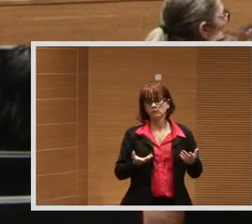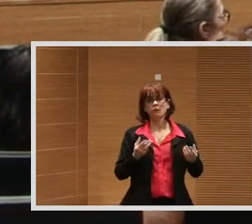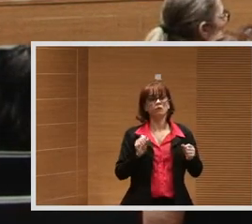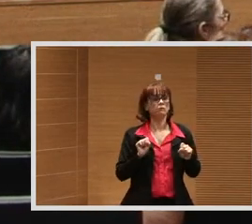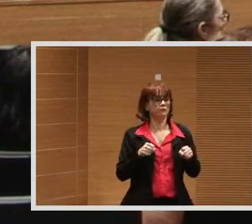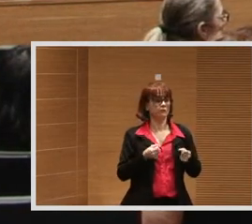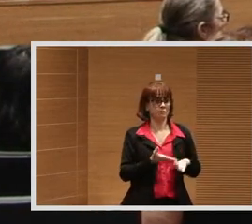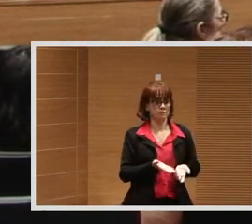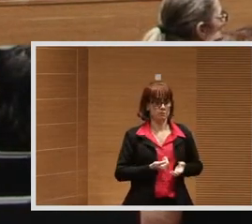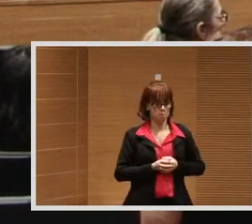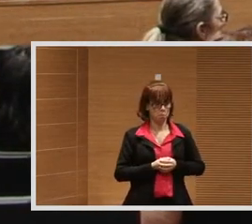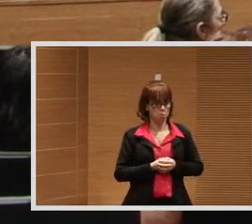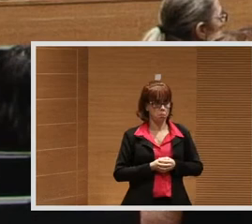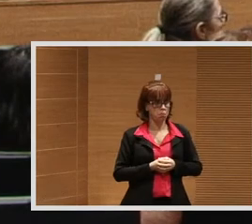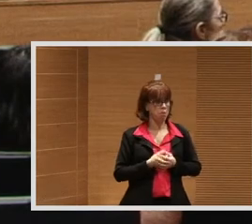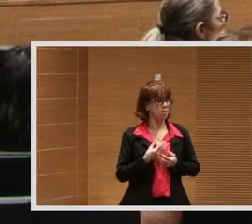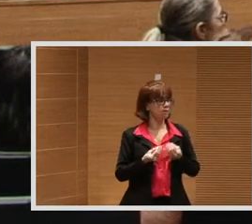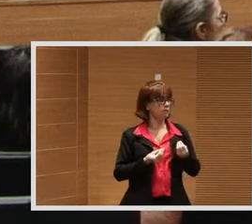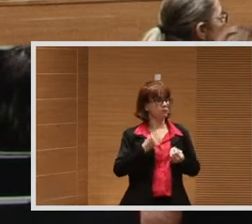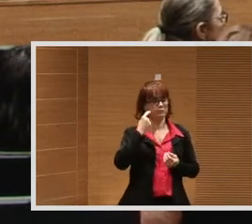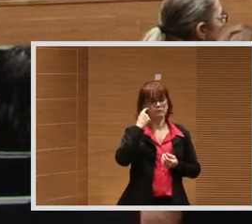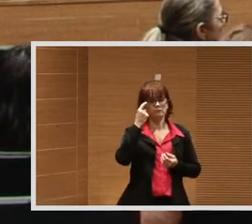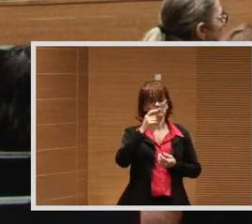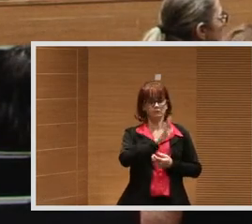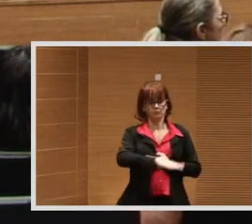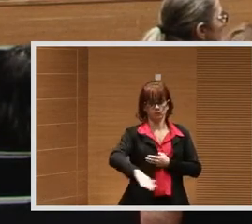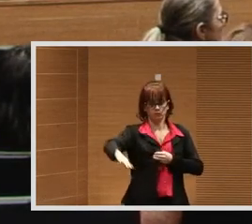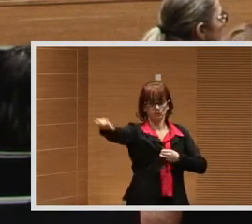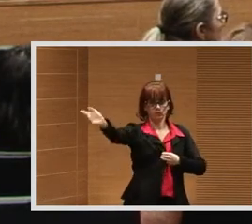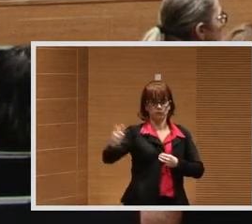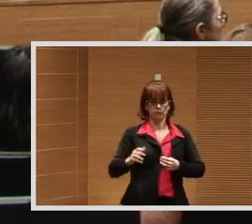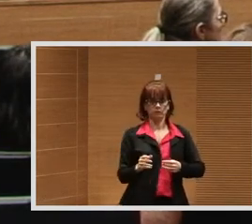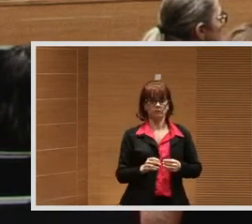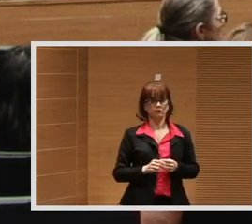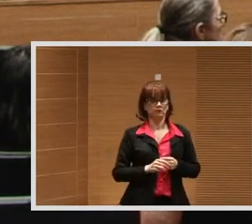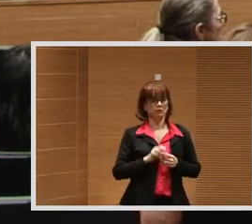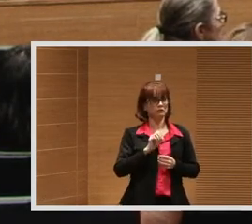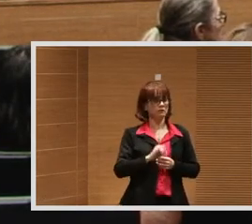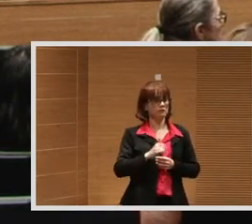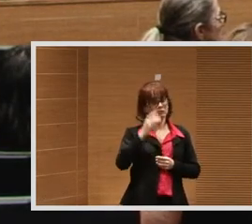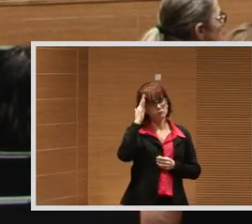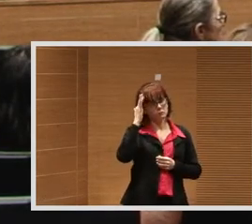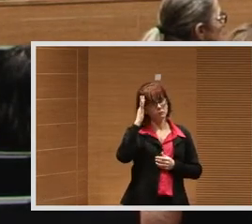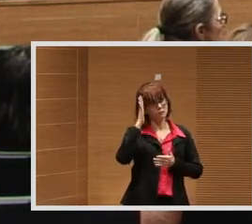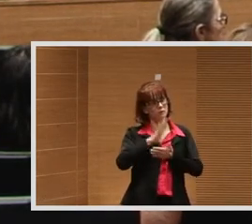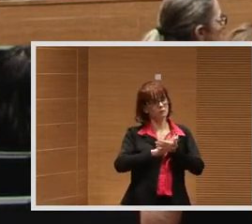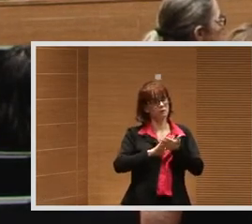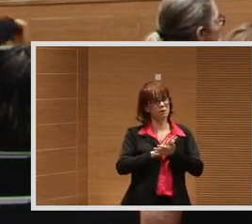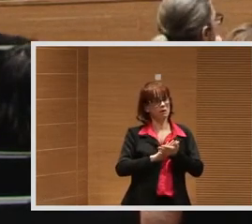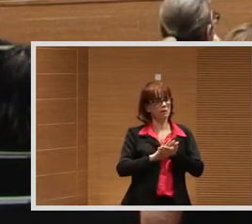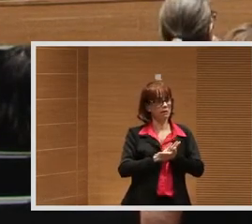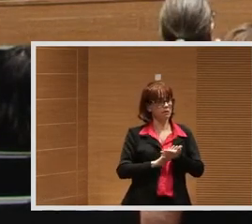fortalecer? Como pensar em criança sem pensar em quem cuida dessas crianças, dos seus pais?